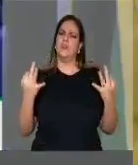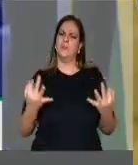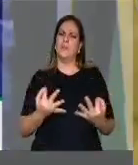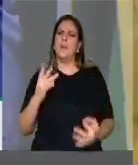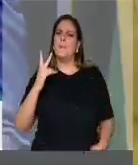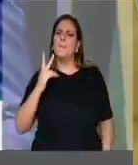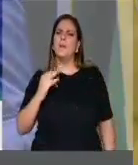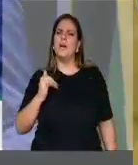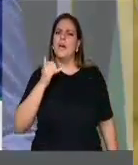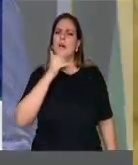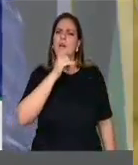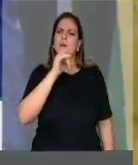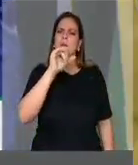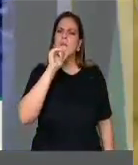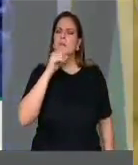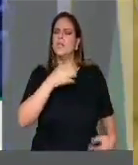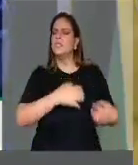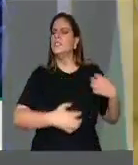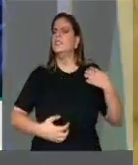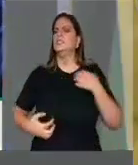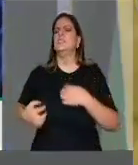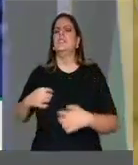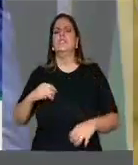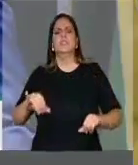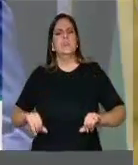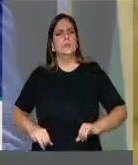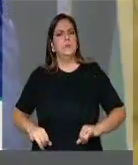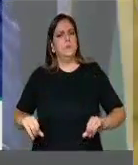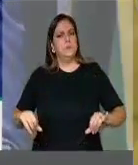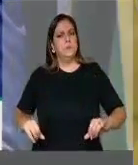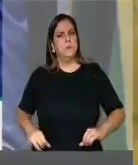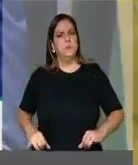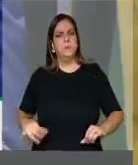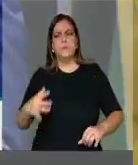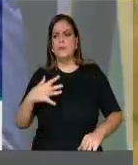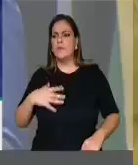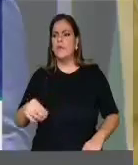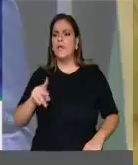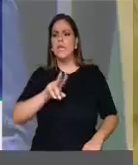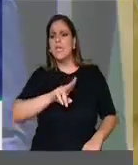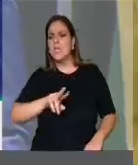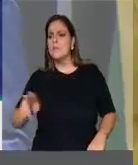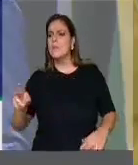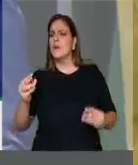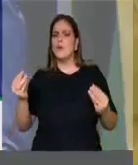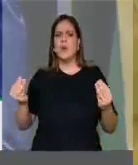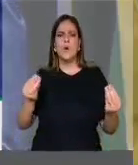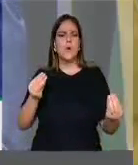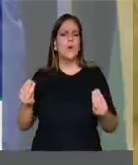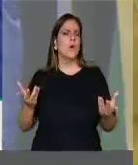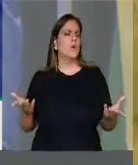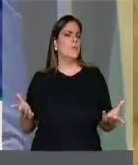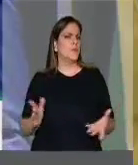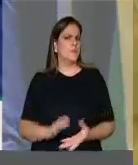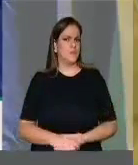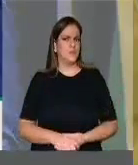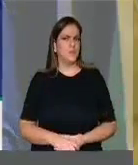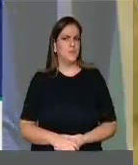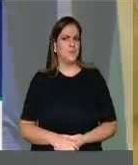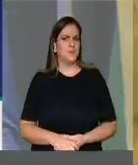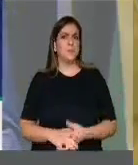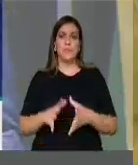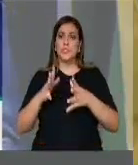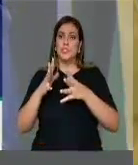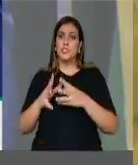da mãe, dos familiares, muitas vezes da esposa, do marido, dos filhos dessas pessoas que desaparecem por vários